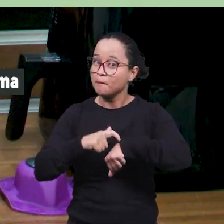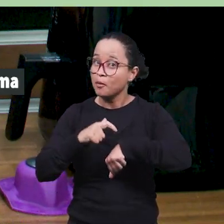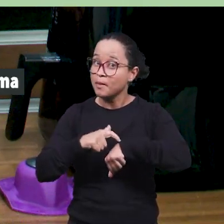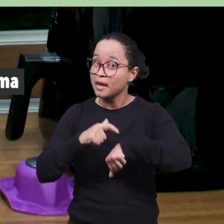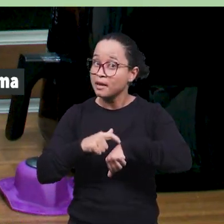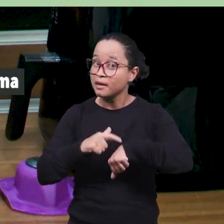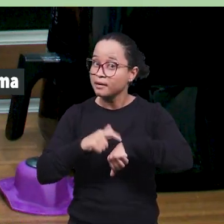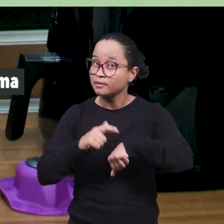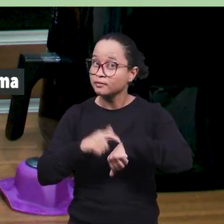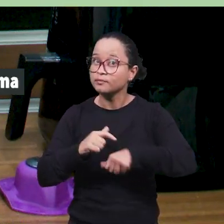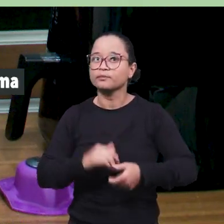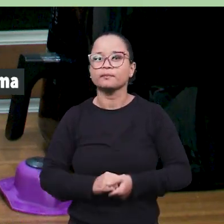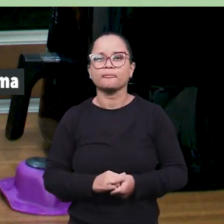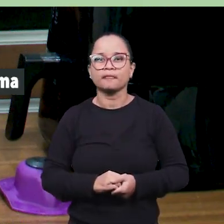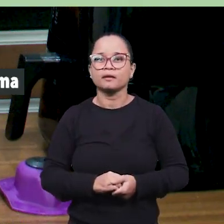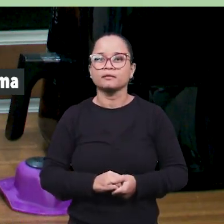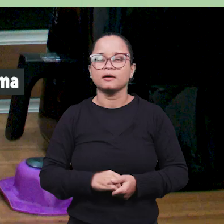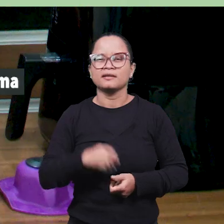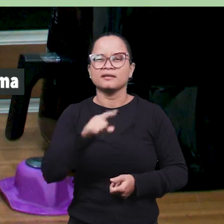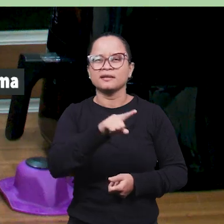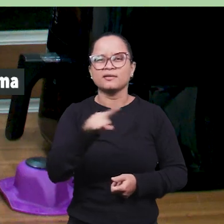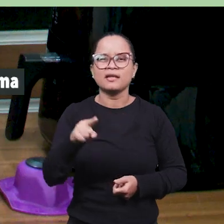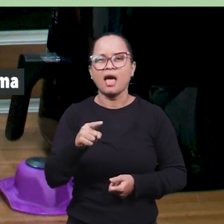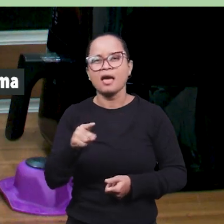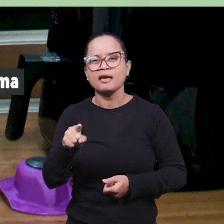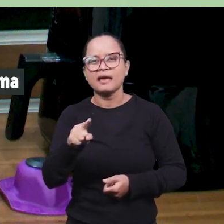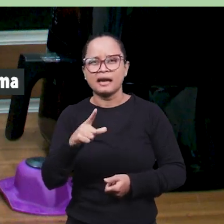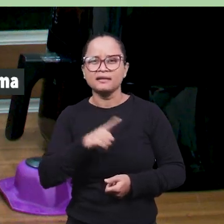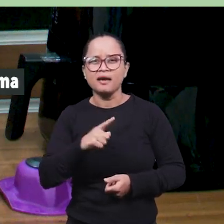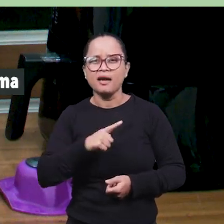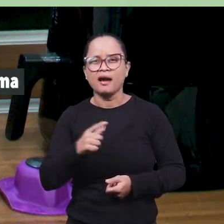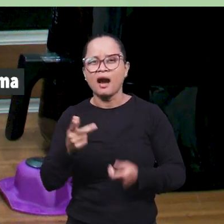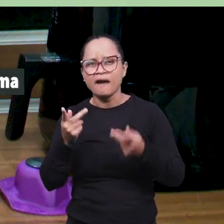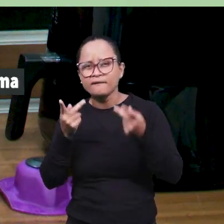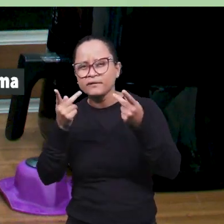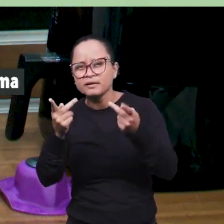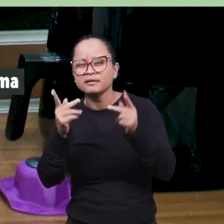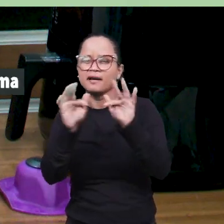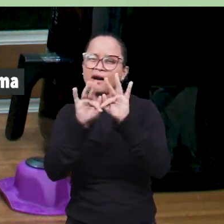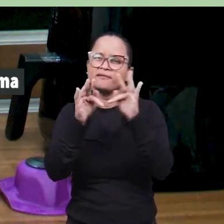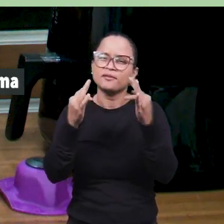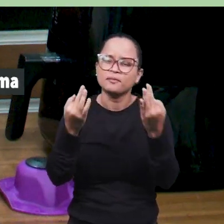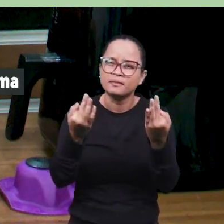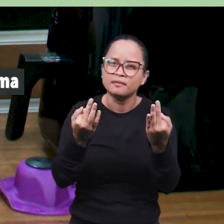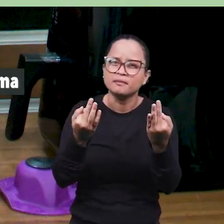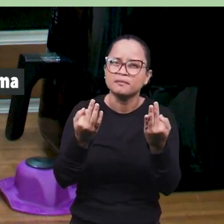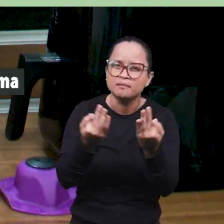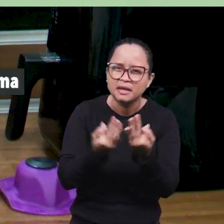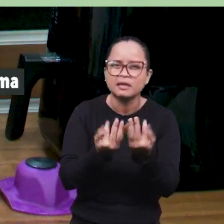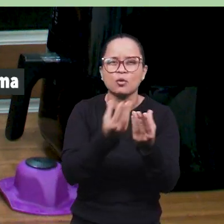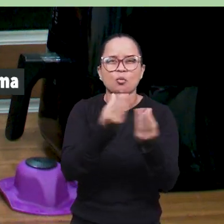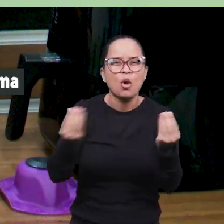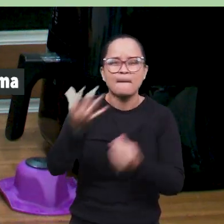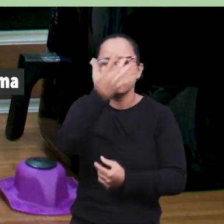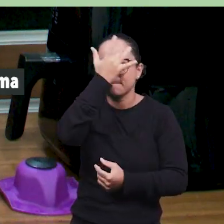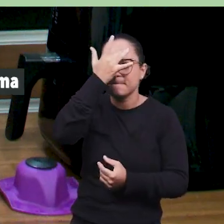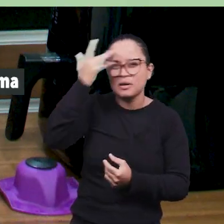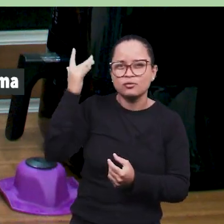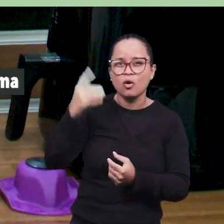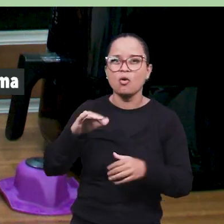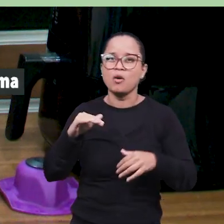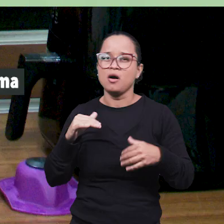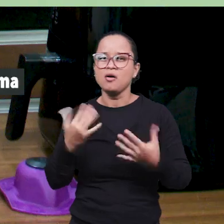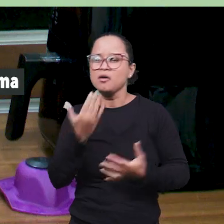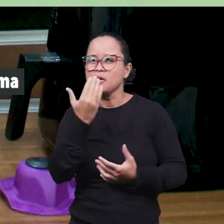receber aquela família grande, ou até mesmo um jantarzinho rápido que você pega